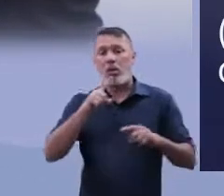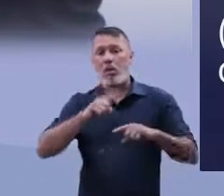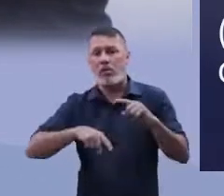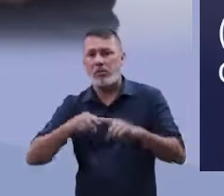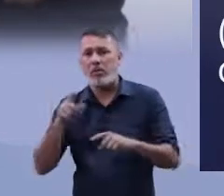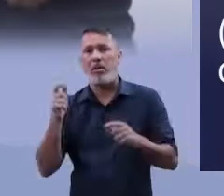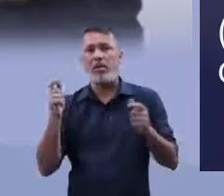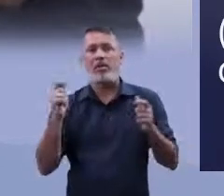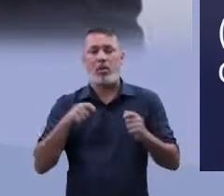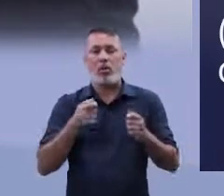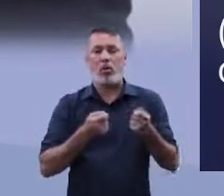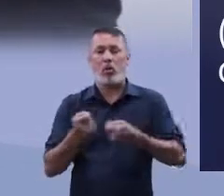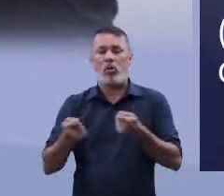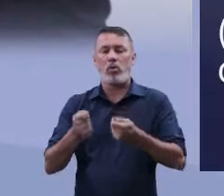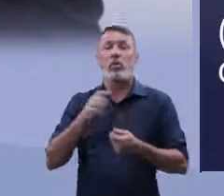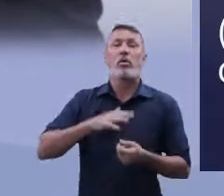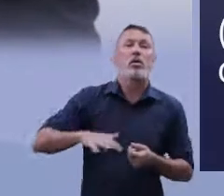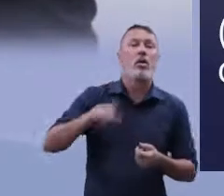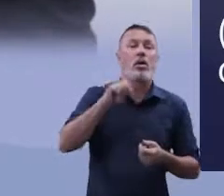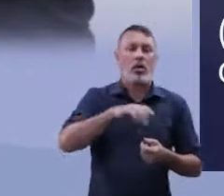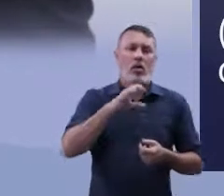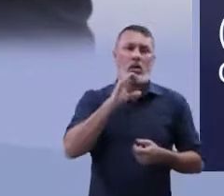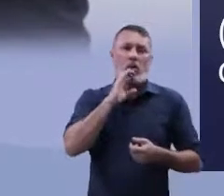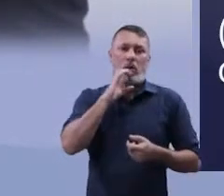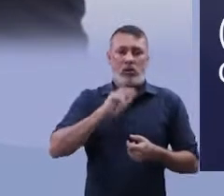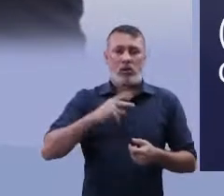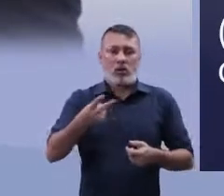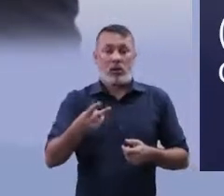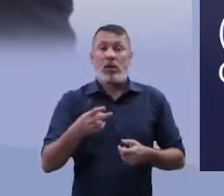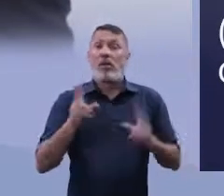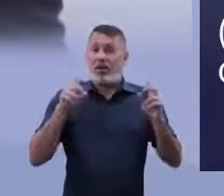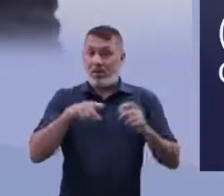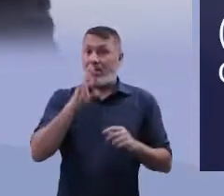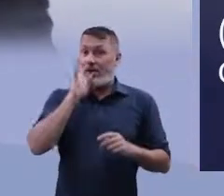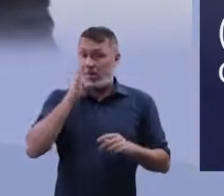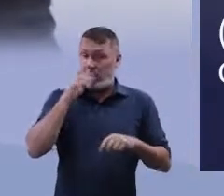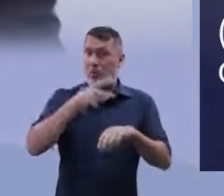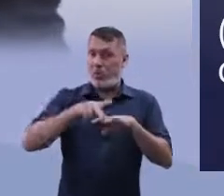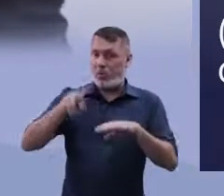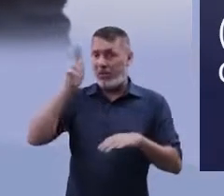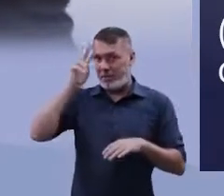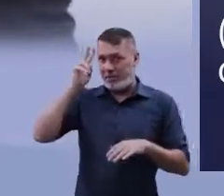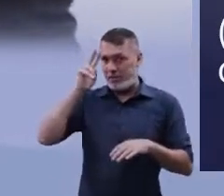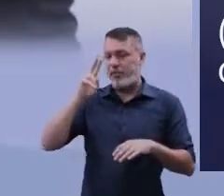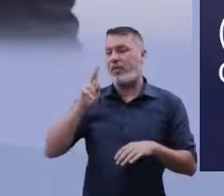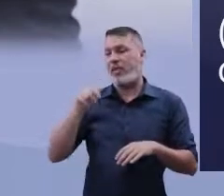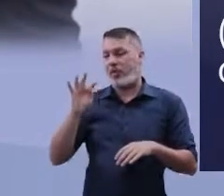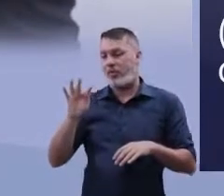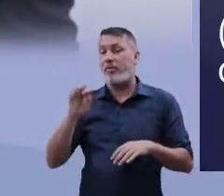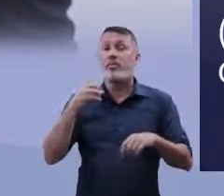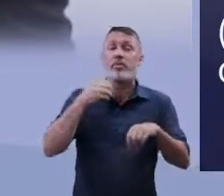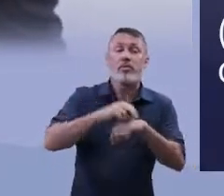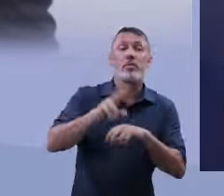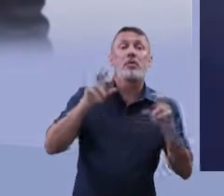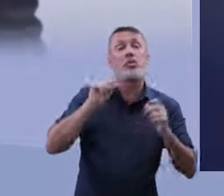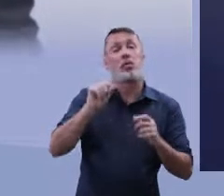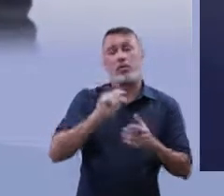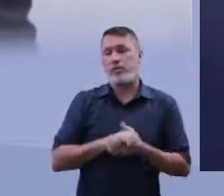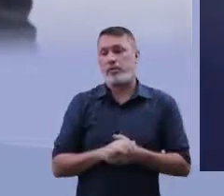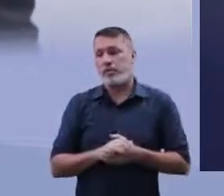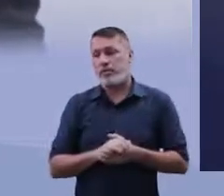os objetos deveriam regular pelo nosso conhecimento. Na crítica da razão pura, tá? Esse trecho aí. E Kant está falando sobre o